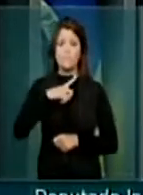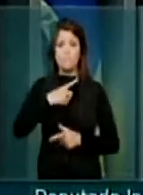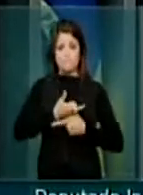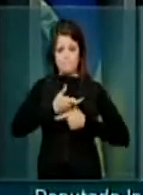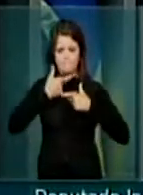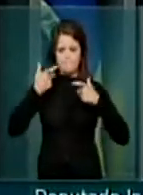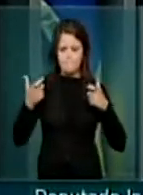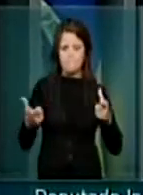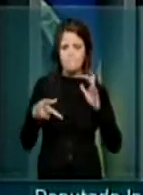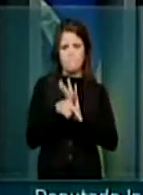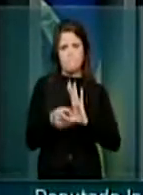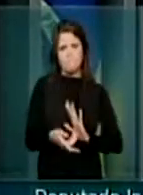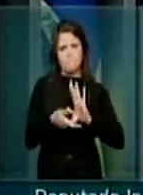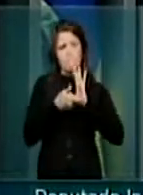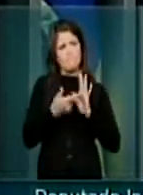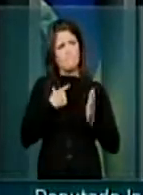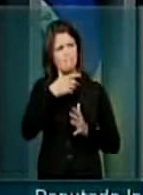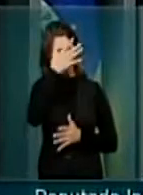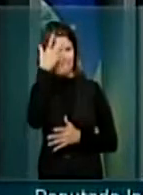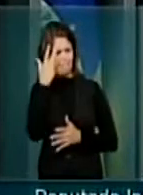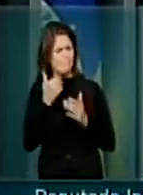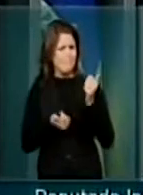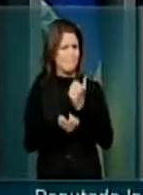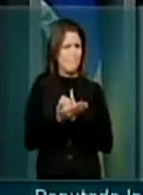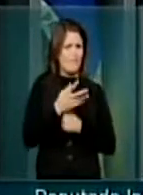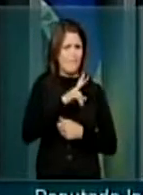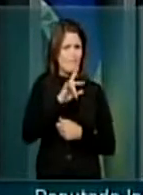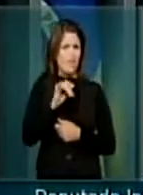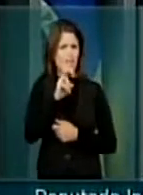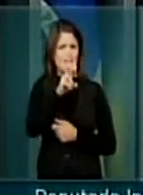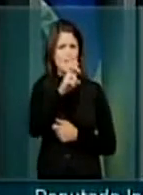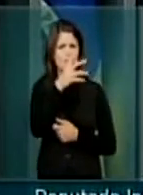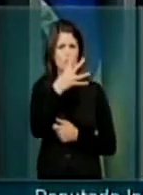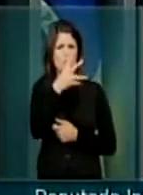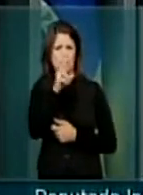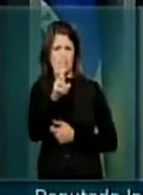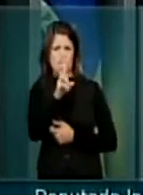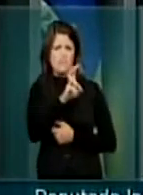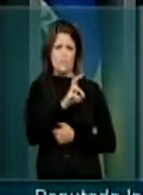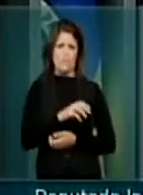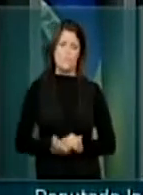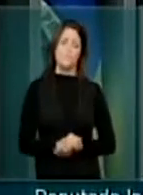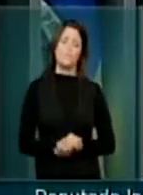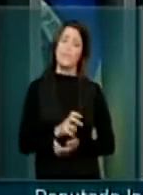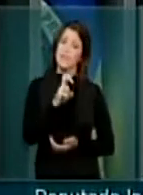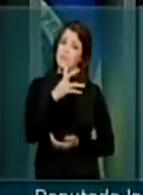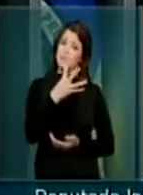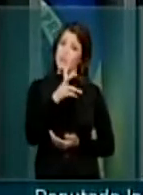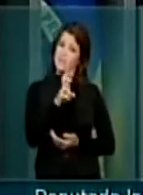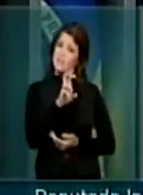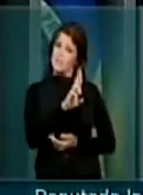grande maioria dessa casa, da ordem de 545.